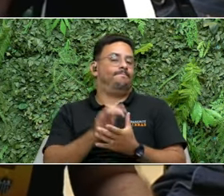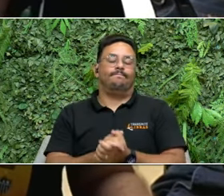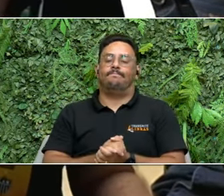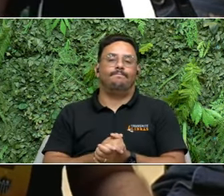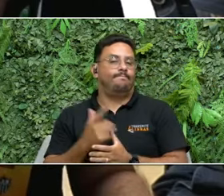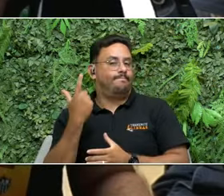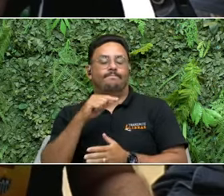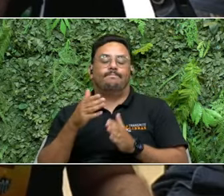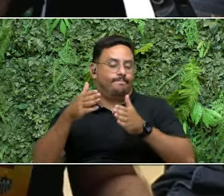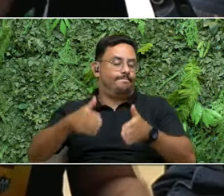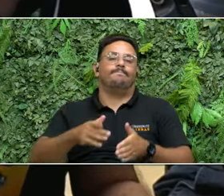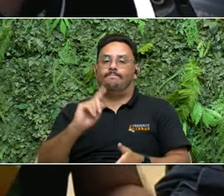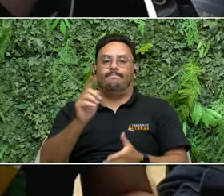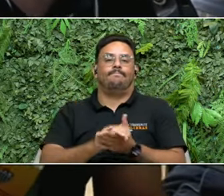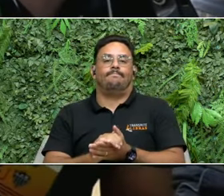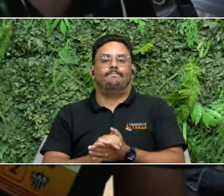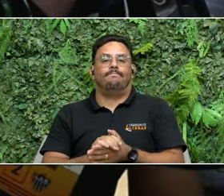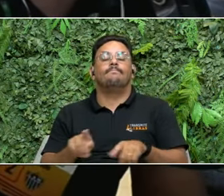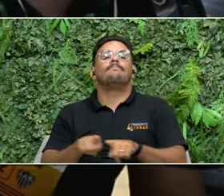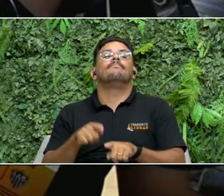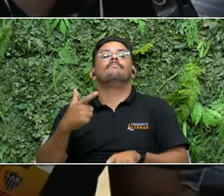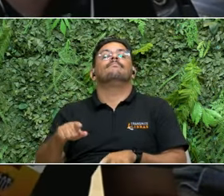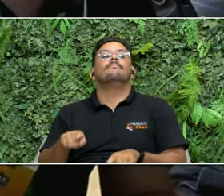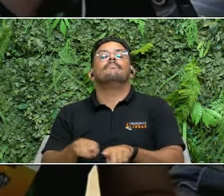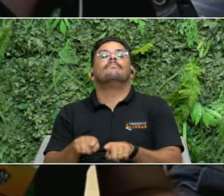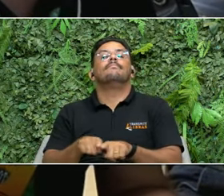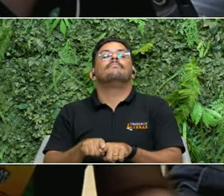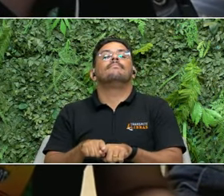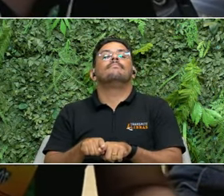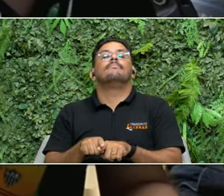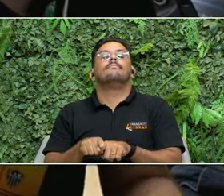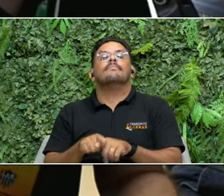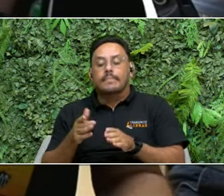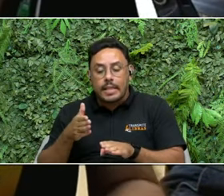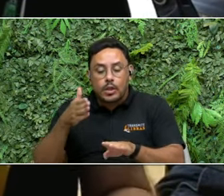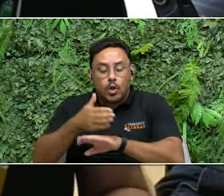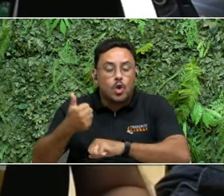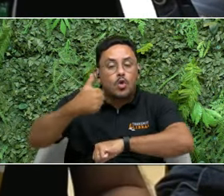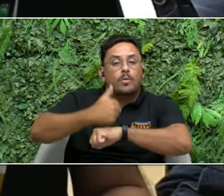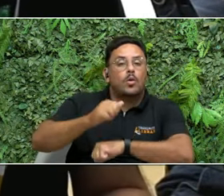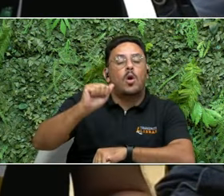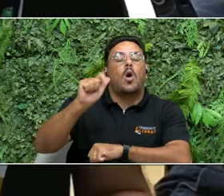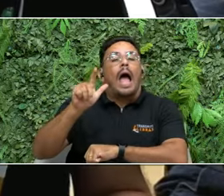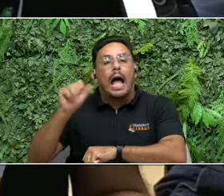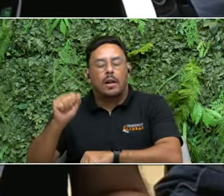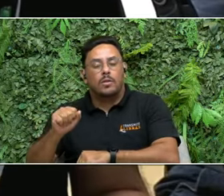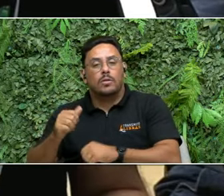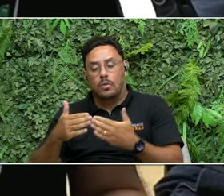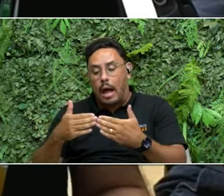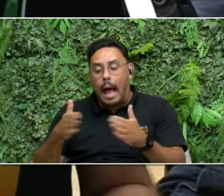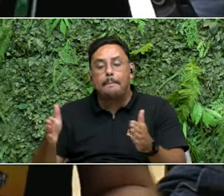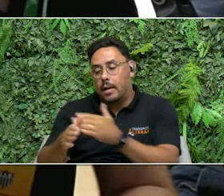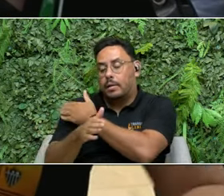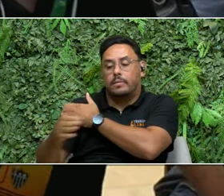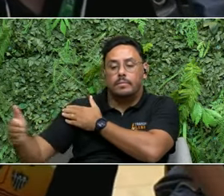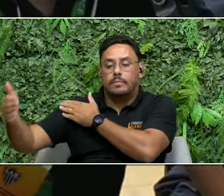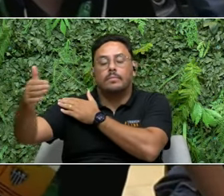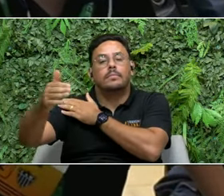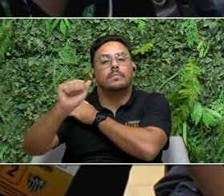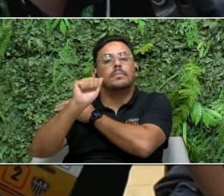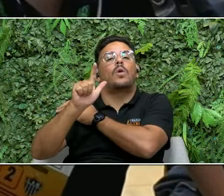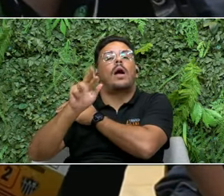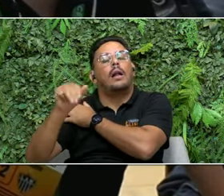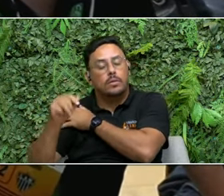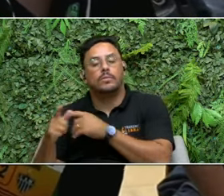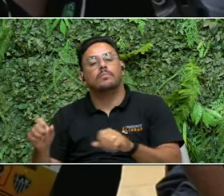ele não consegue chegar e não consegue encurtar e tem outra coisa ele entrou na posição Alison quando ele entrou Ele entrou aberto na direita posição que o Alisson vinha